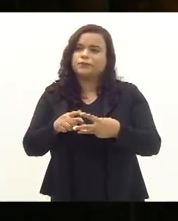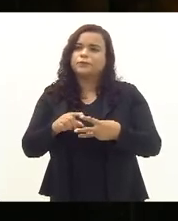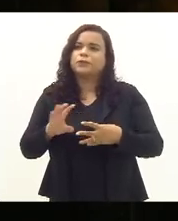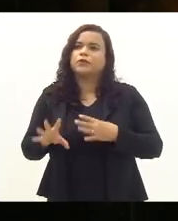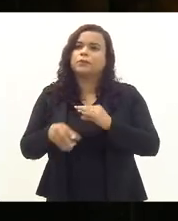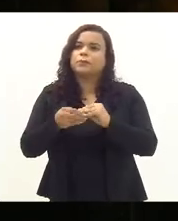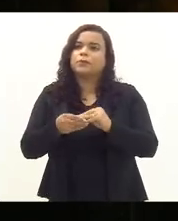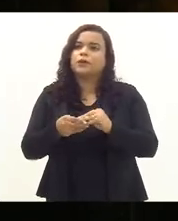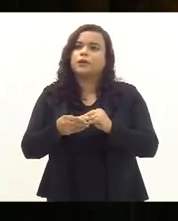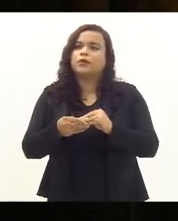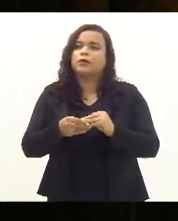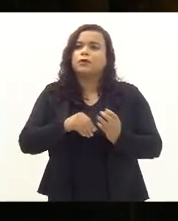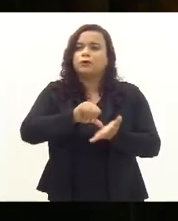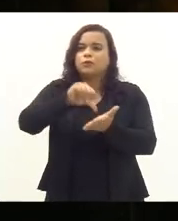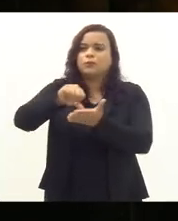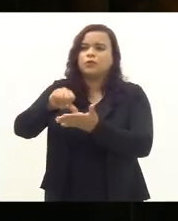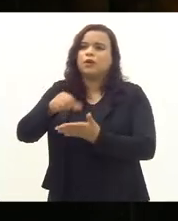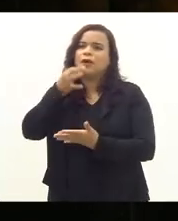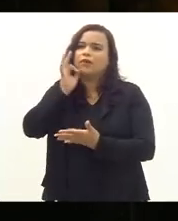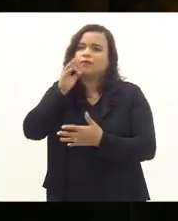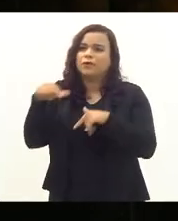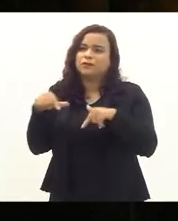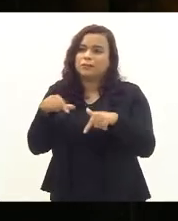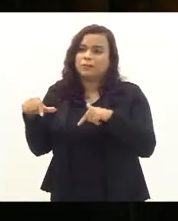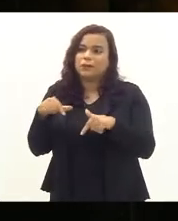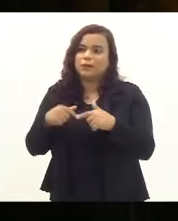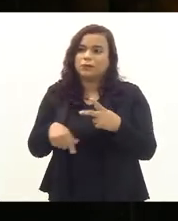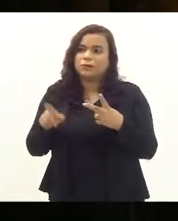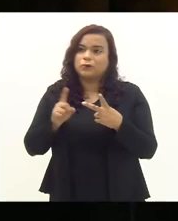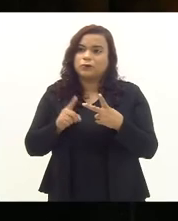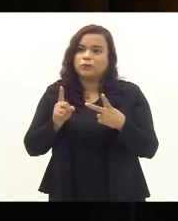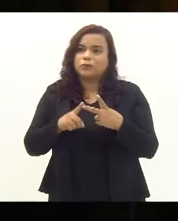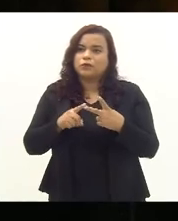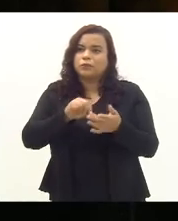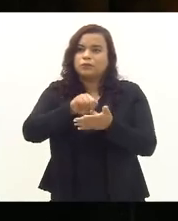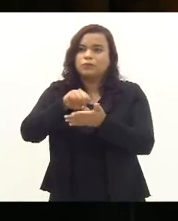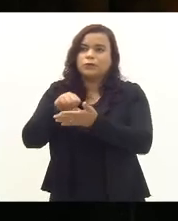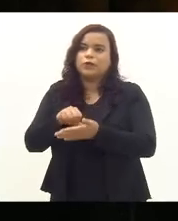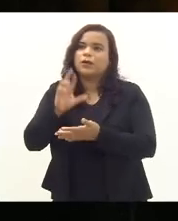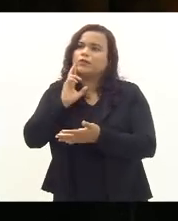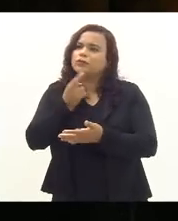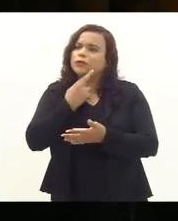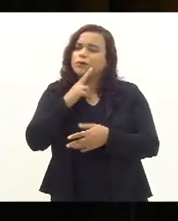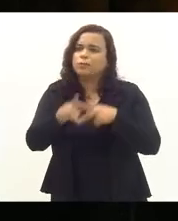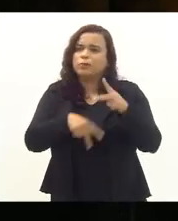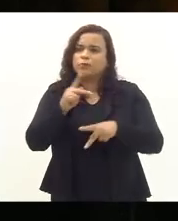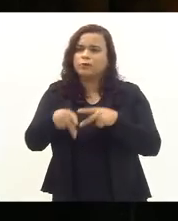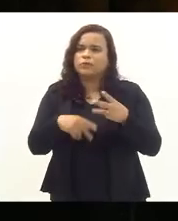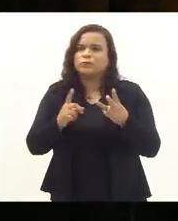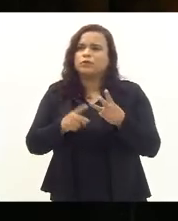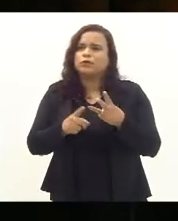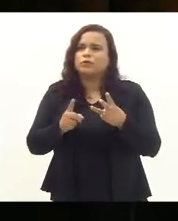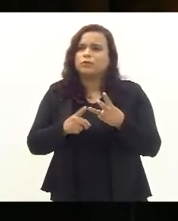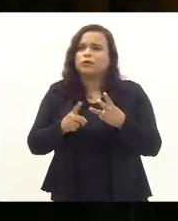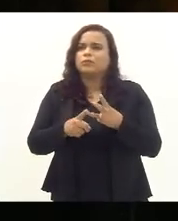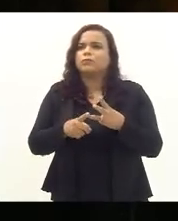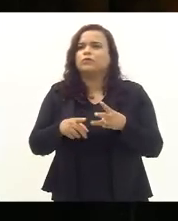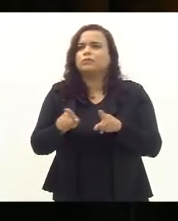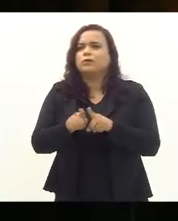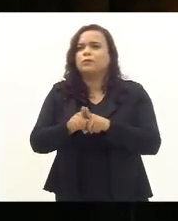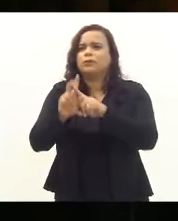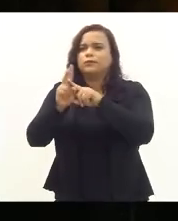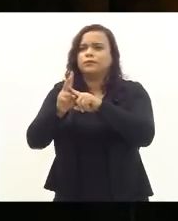de unidades de café do Trabalhador implatação dos restaurantes do povo e regularização fundiária